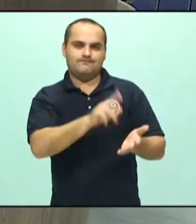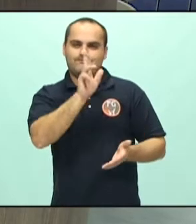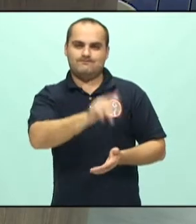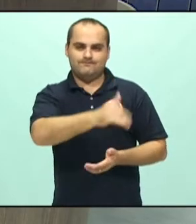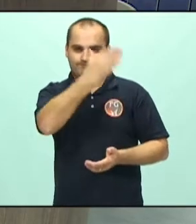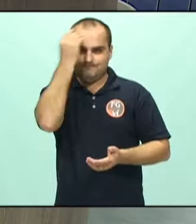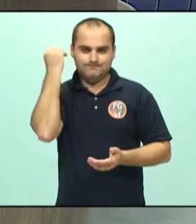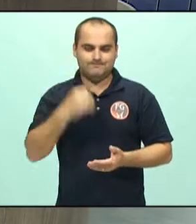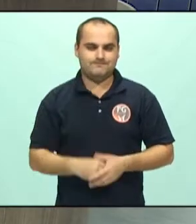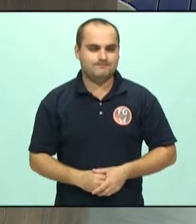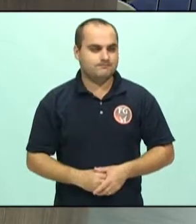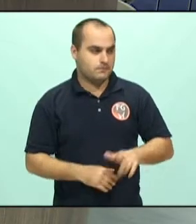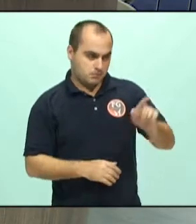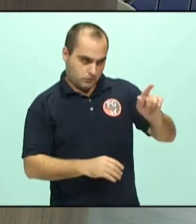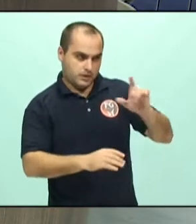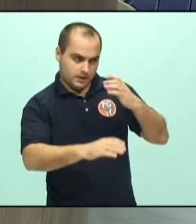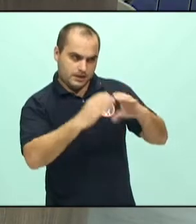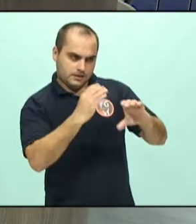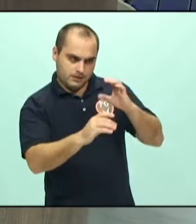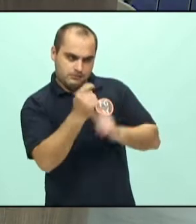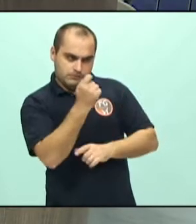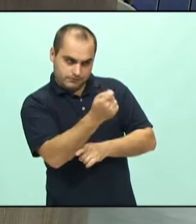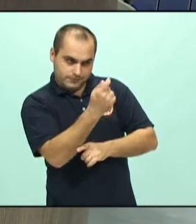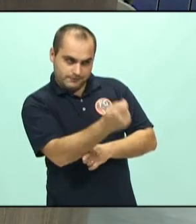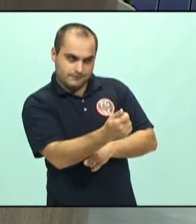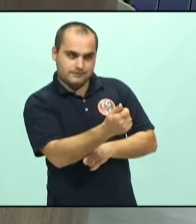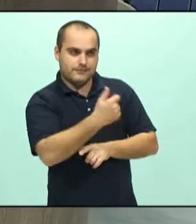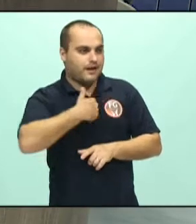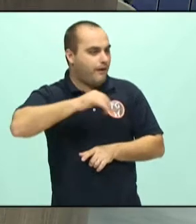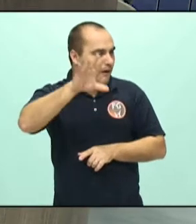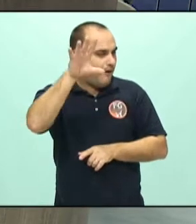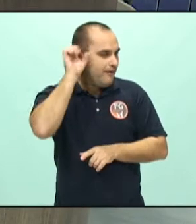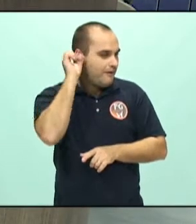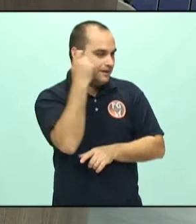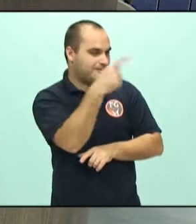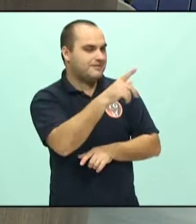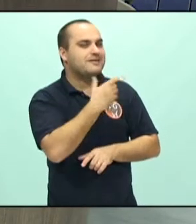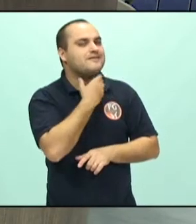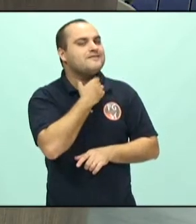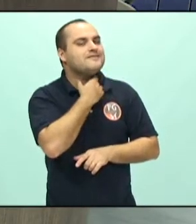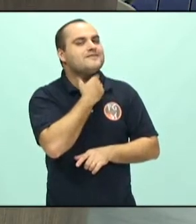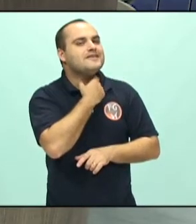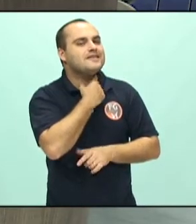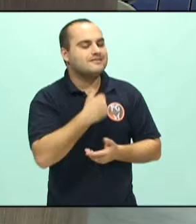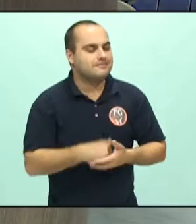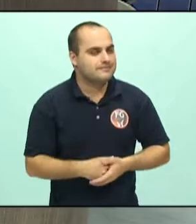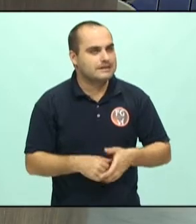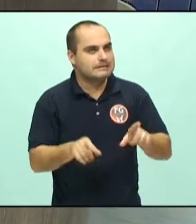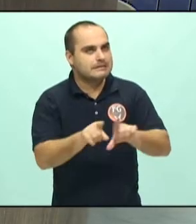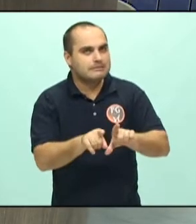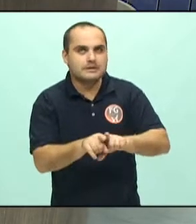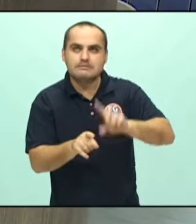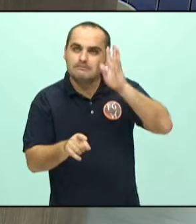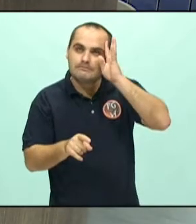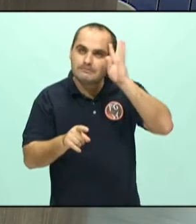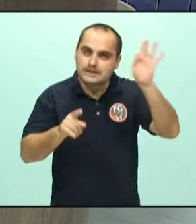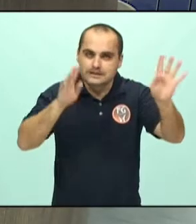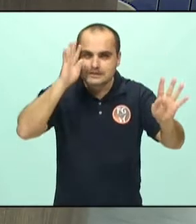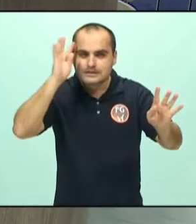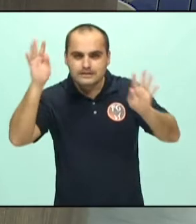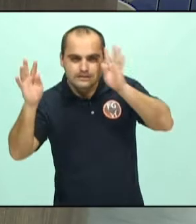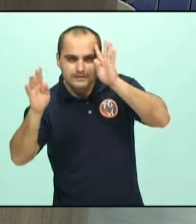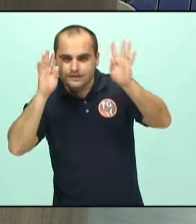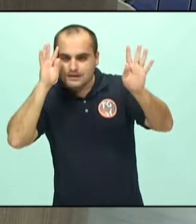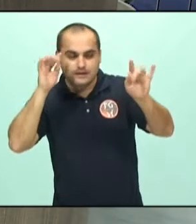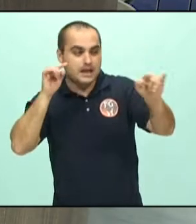Mariane, pode cantar um pouquinho para a gente ouvir a sua voz e também imaginar com todo esse quadro narrado